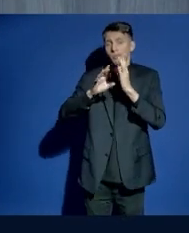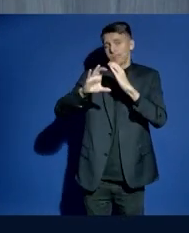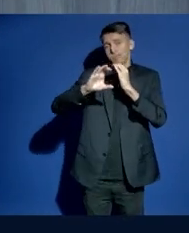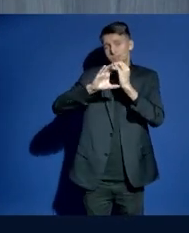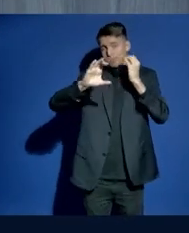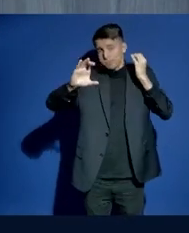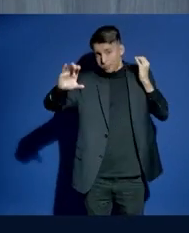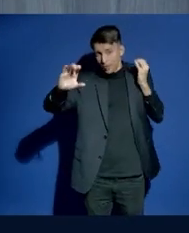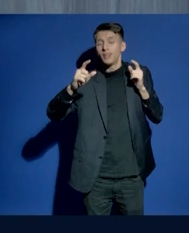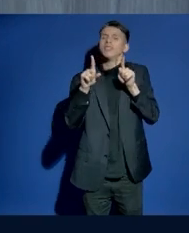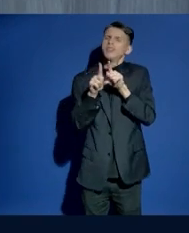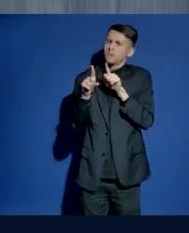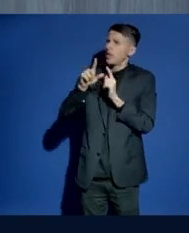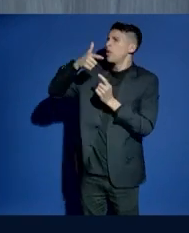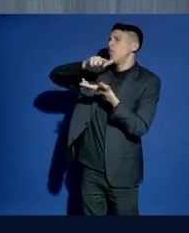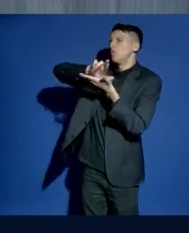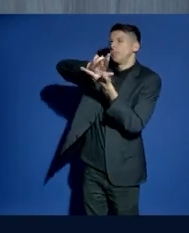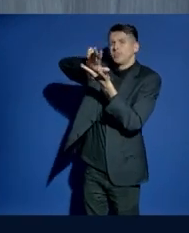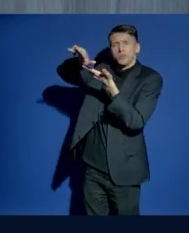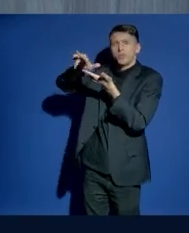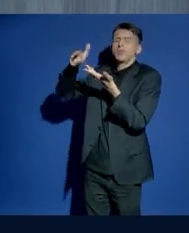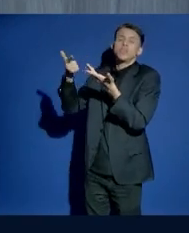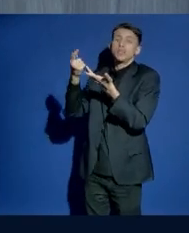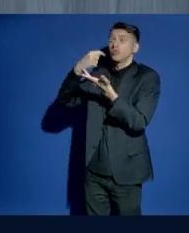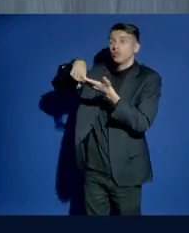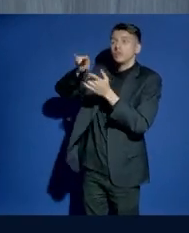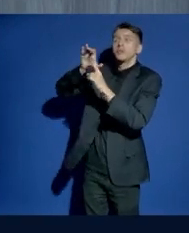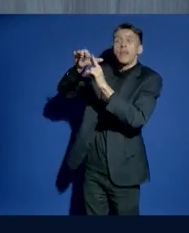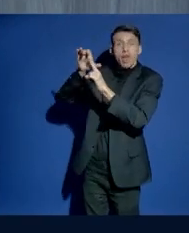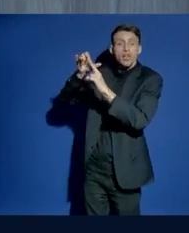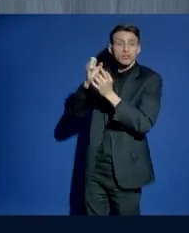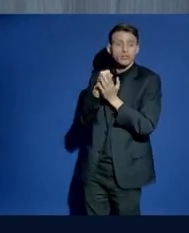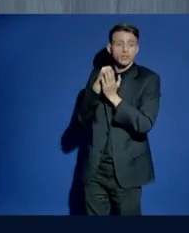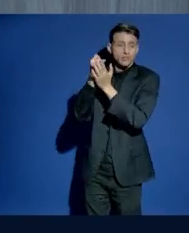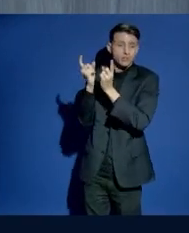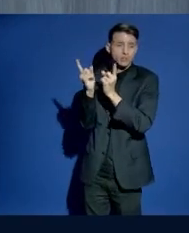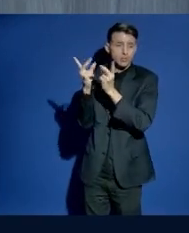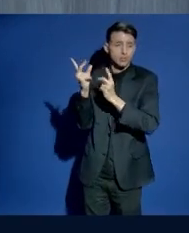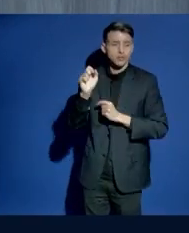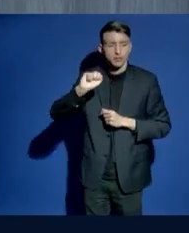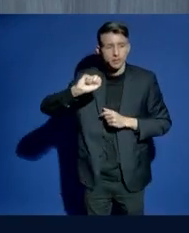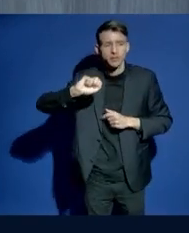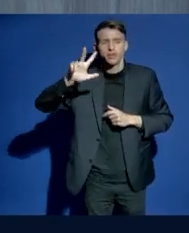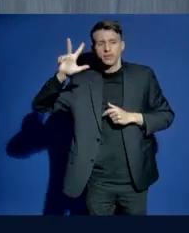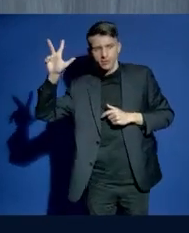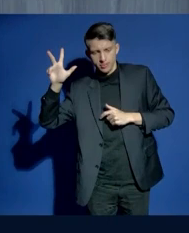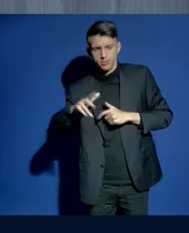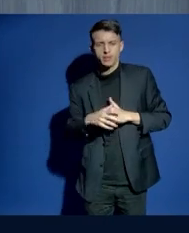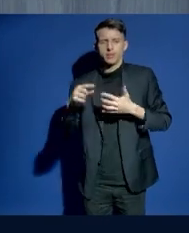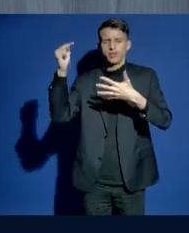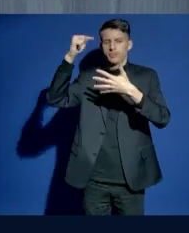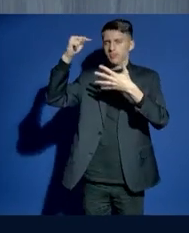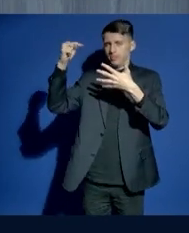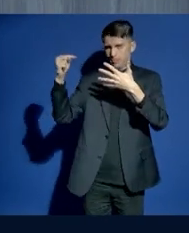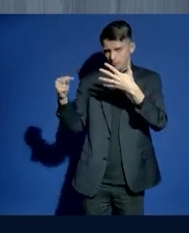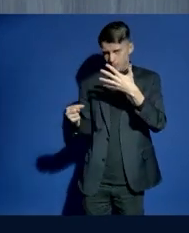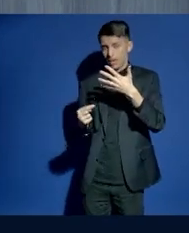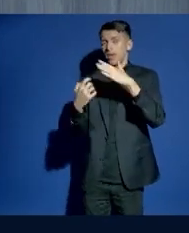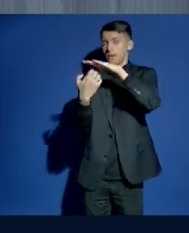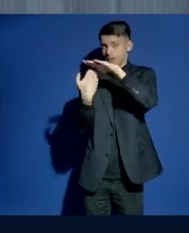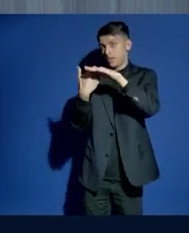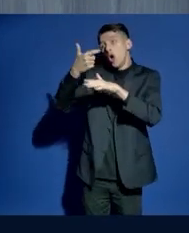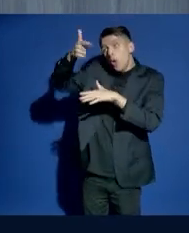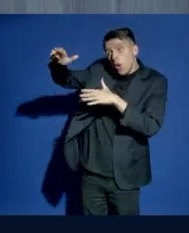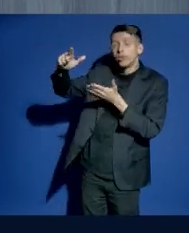Ambev término saint-gobain e outros clientes e hoje é tudo 100% de GNC porque nós temos uma distância de 80 Km média